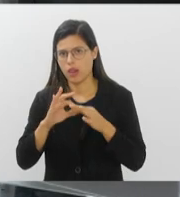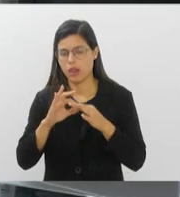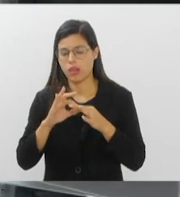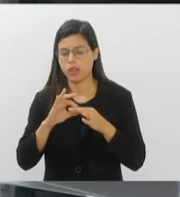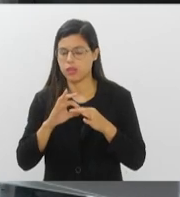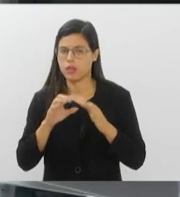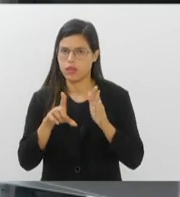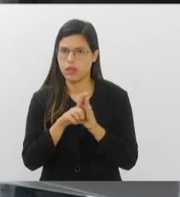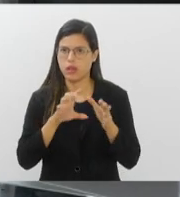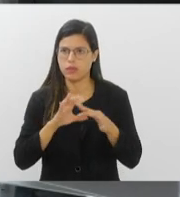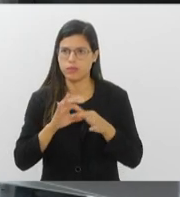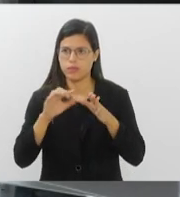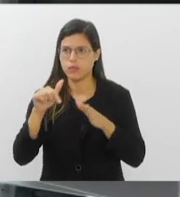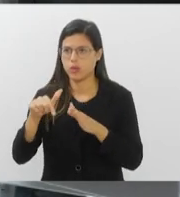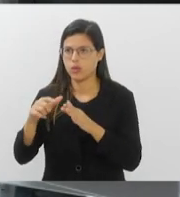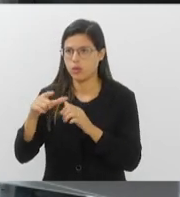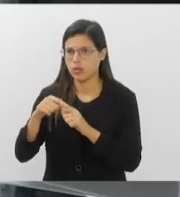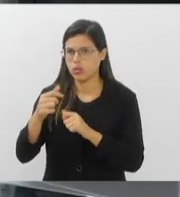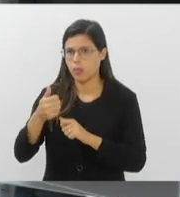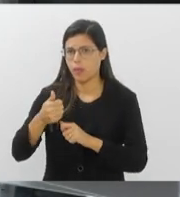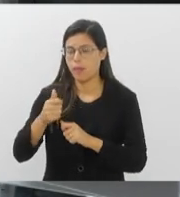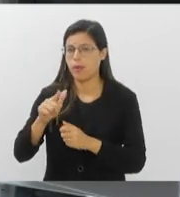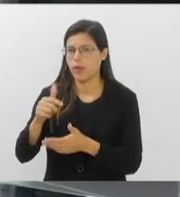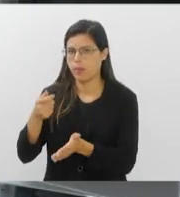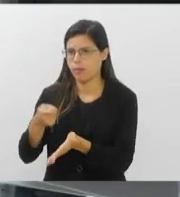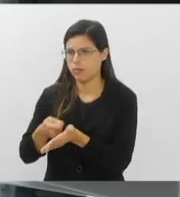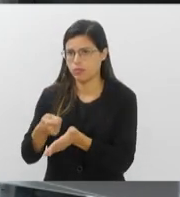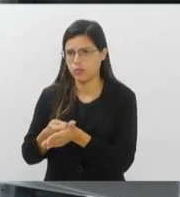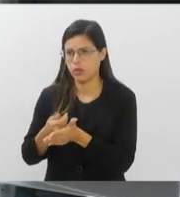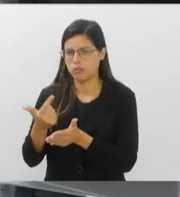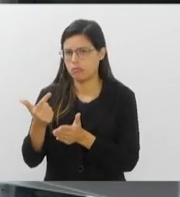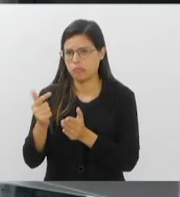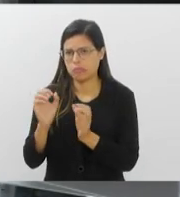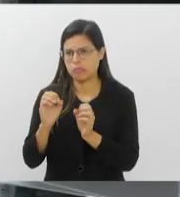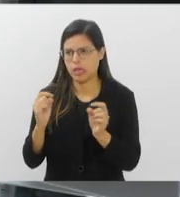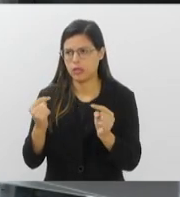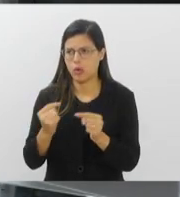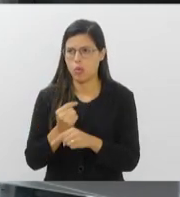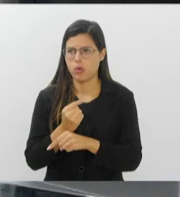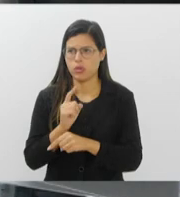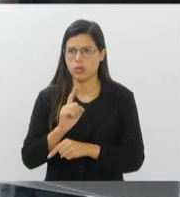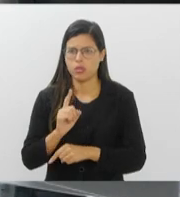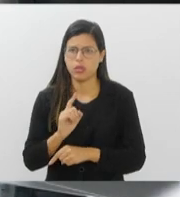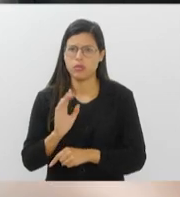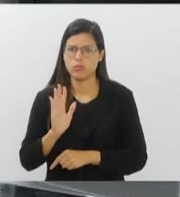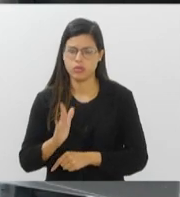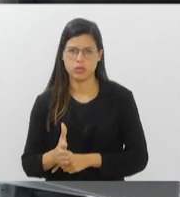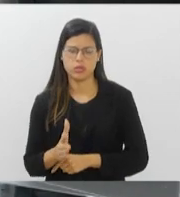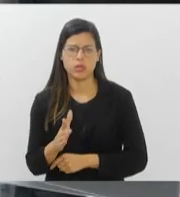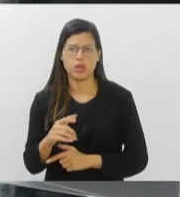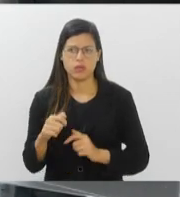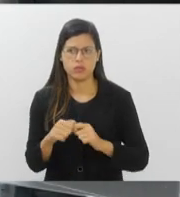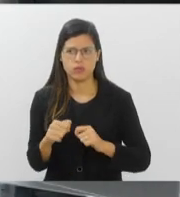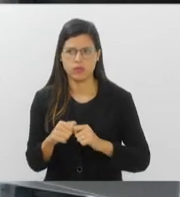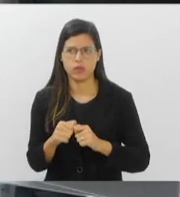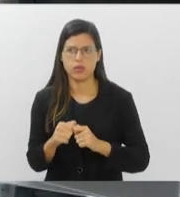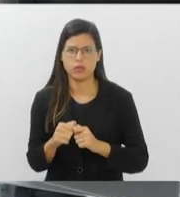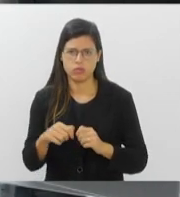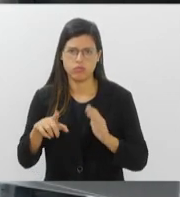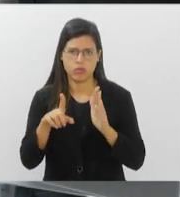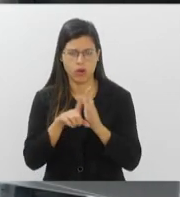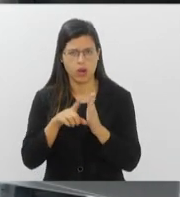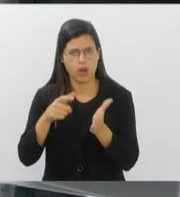1º, ela é impositiva, o que eu também não tenho nada contra, não. Porque a gente já tem adotado aqui a linha de fazer leis